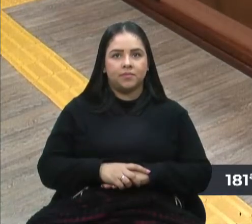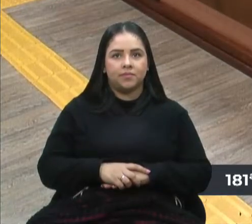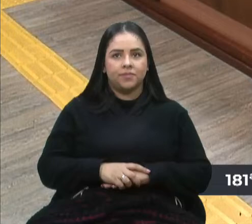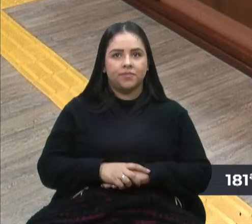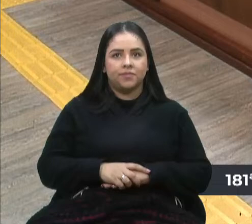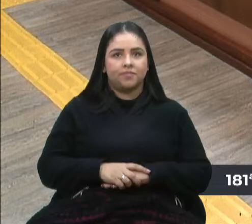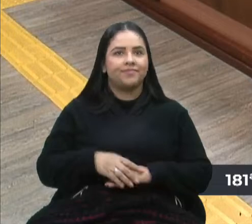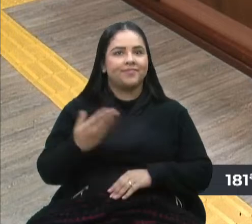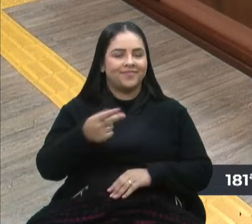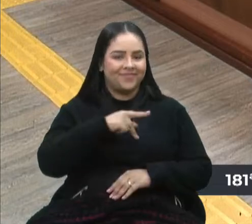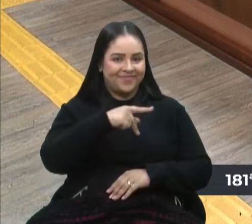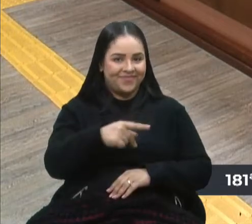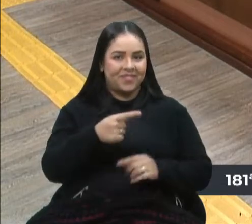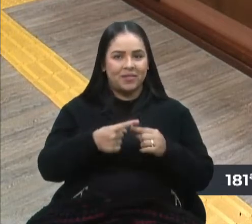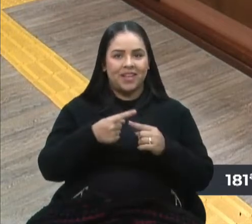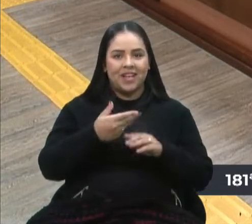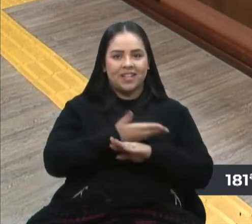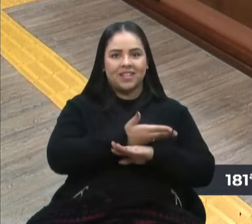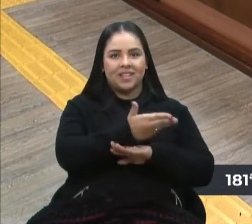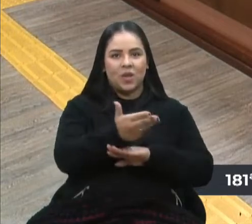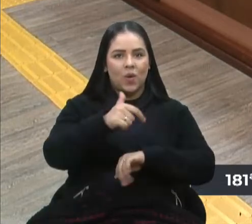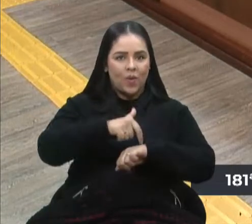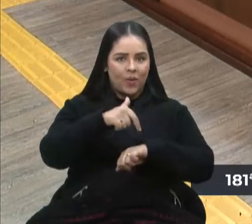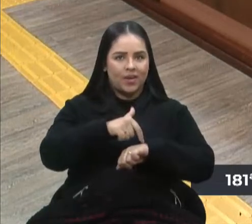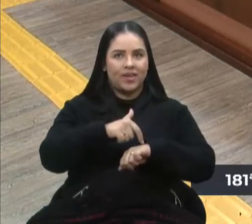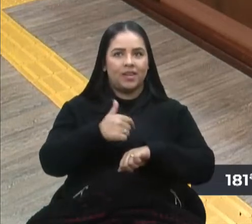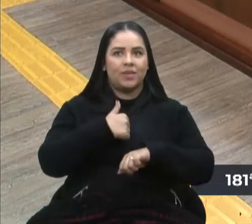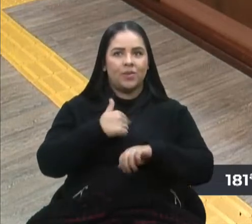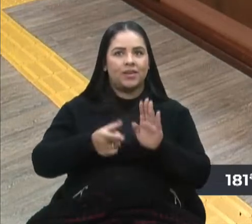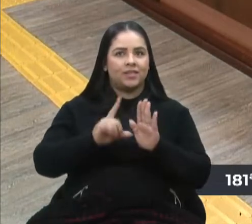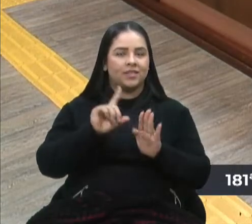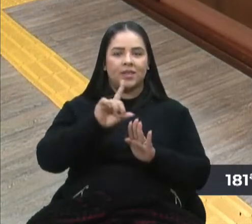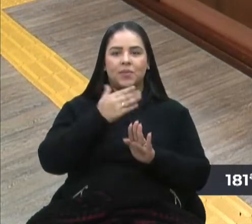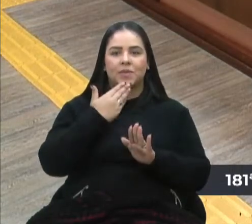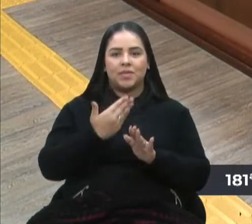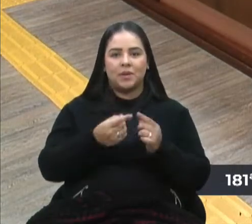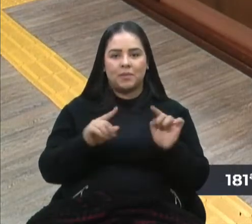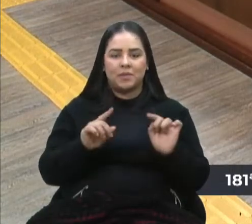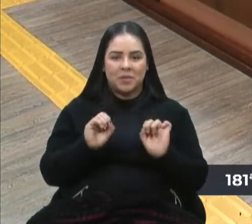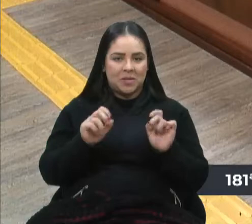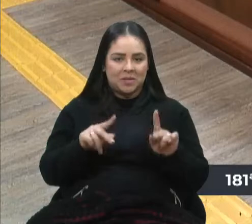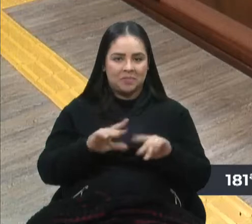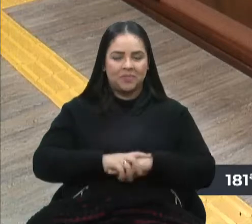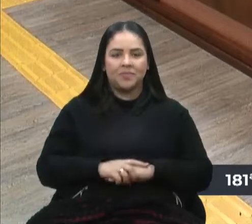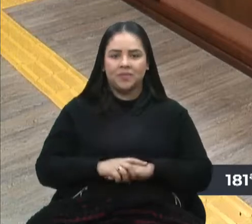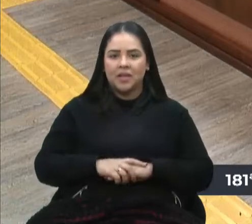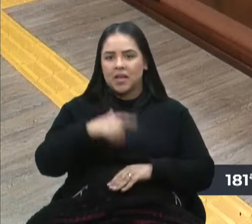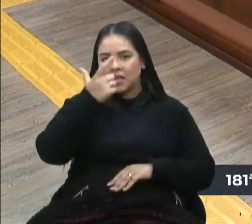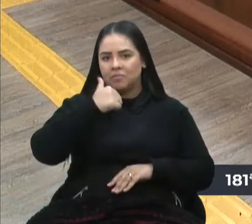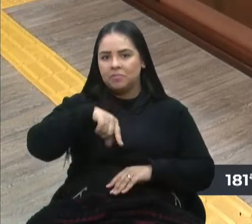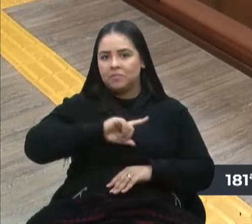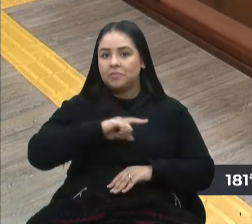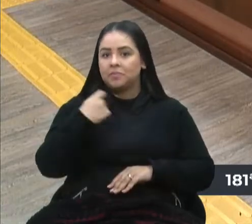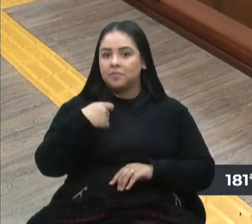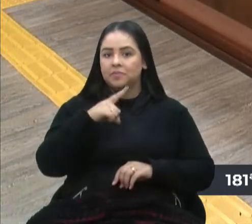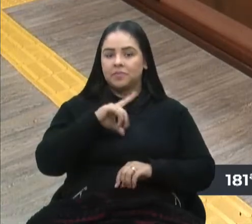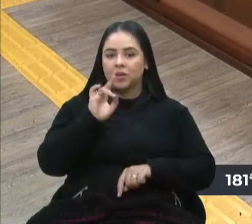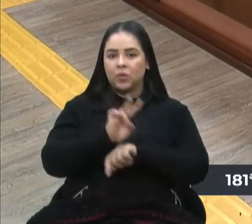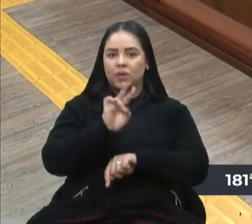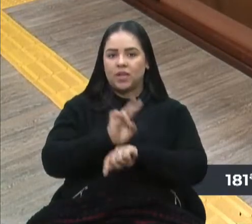senhora presidente. Até pelo adiantado da hora, inicialmente eu nem iria pedir, mas vamos lá. Bom, acho que a gente tem que ter alguns cuidados